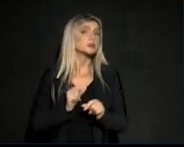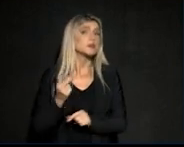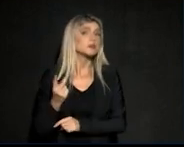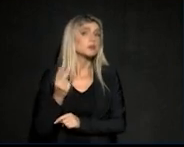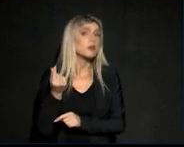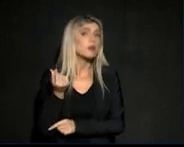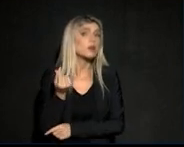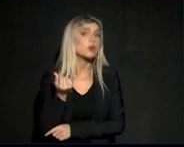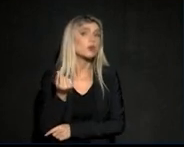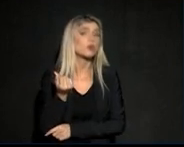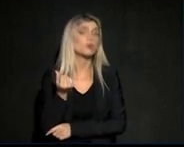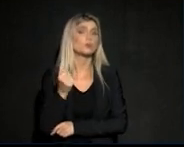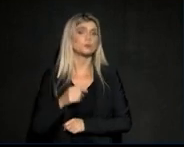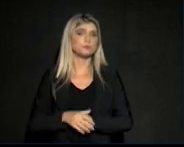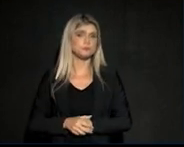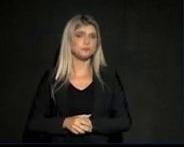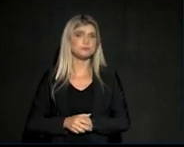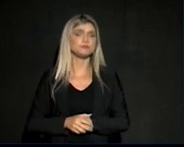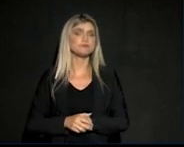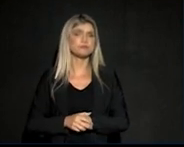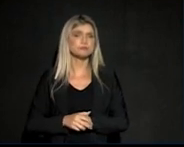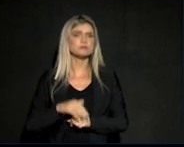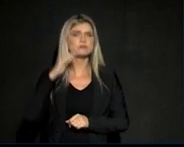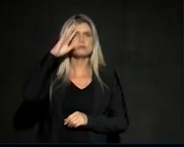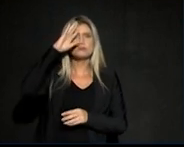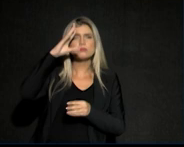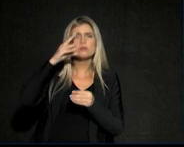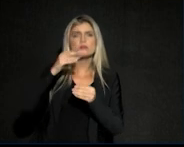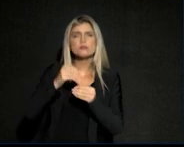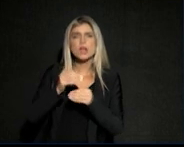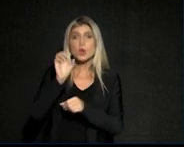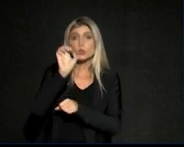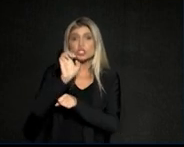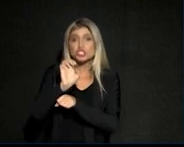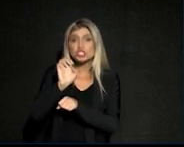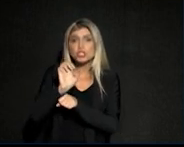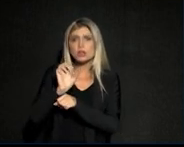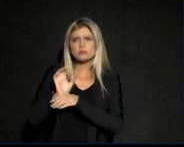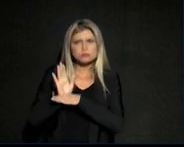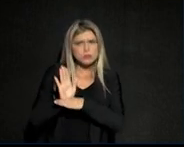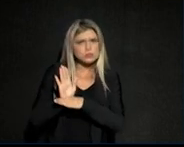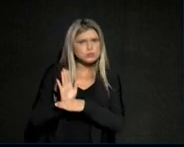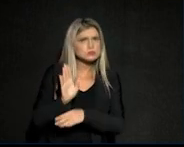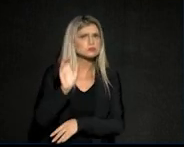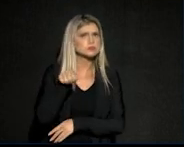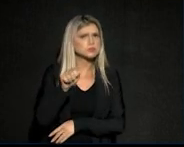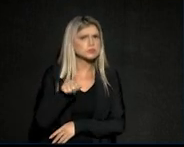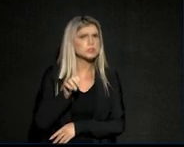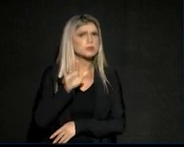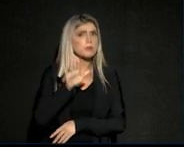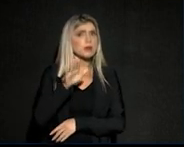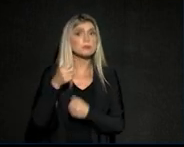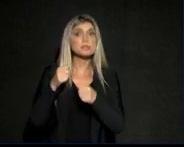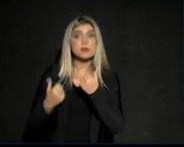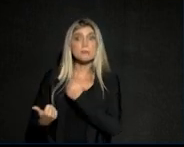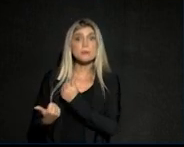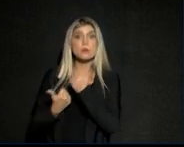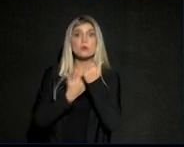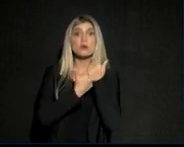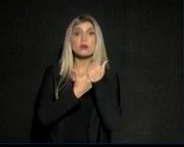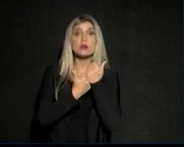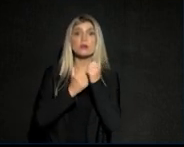é que é uma concepção de que o Estado está dando assistência social Sim mas você quer apoiar o cidadão para se inserir no mercado